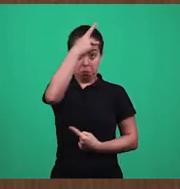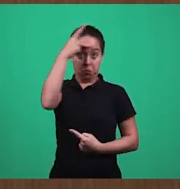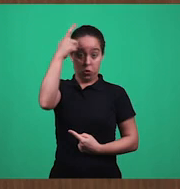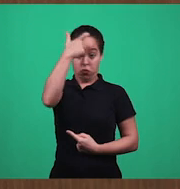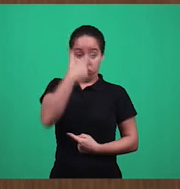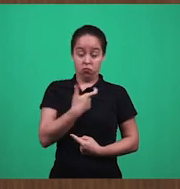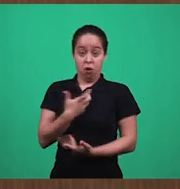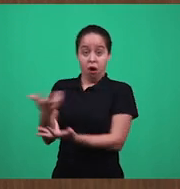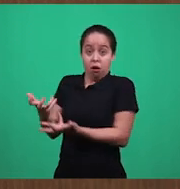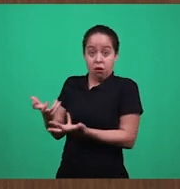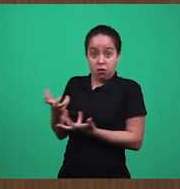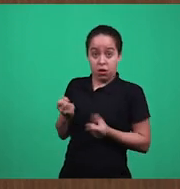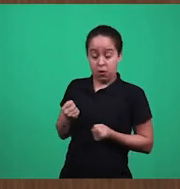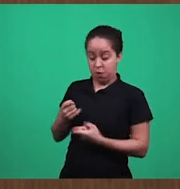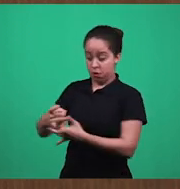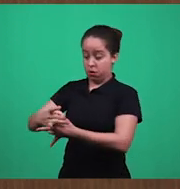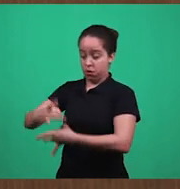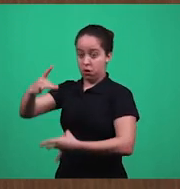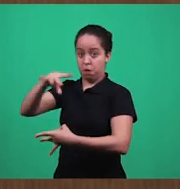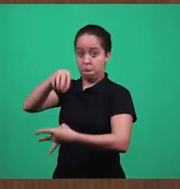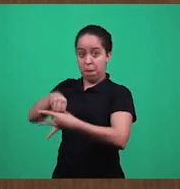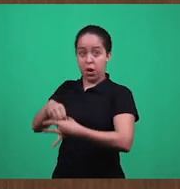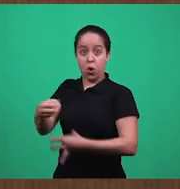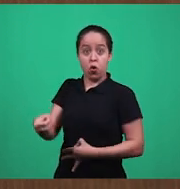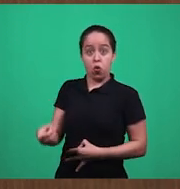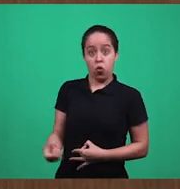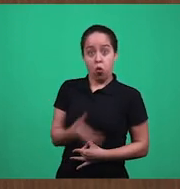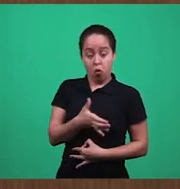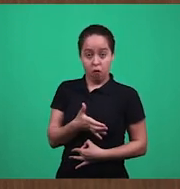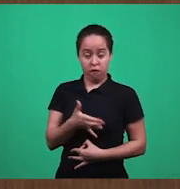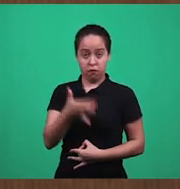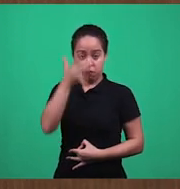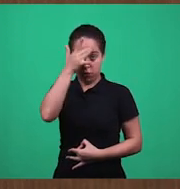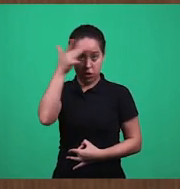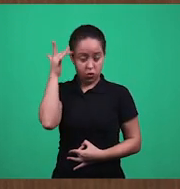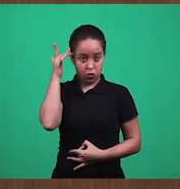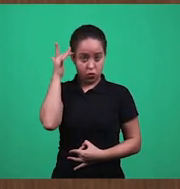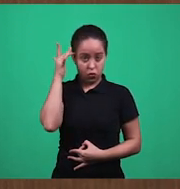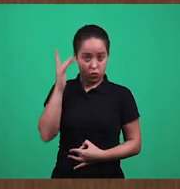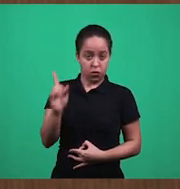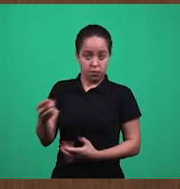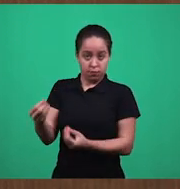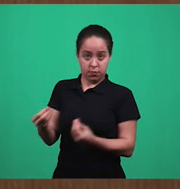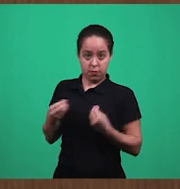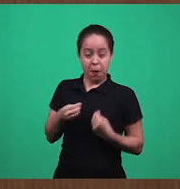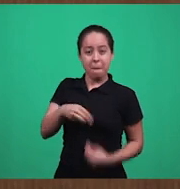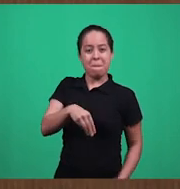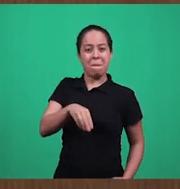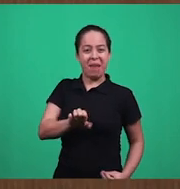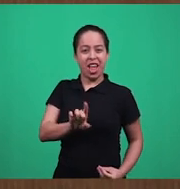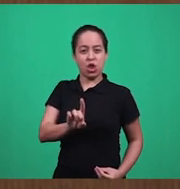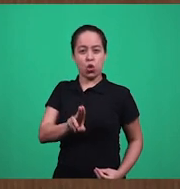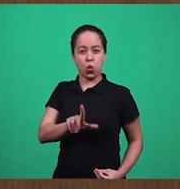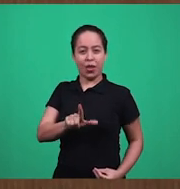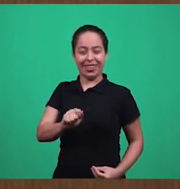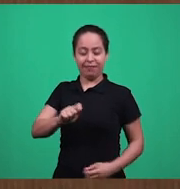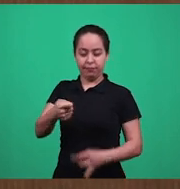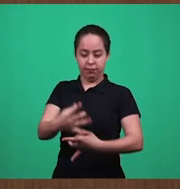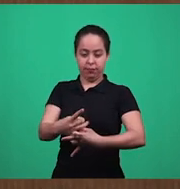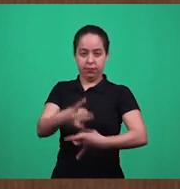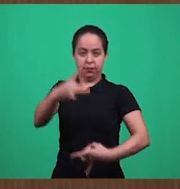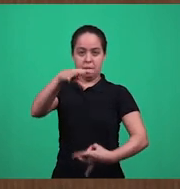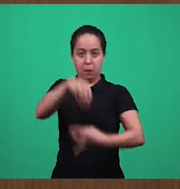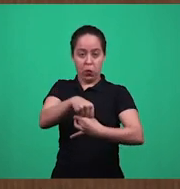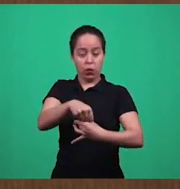que recebe a medula nova do doador, acontece um fato interessante,